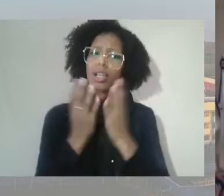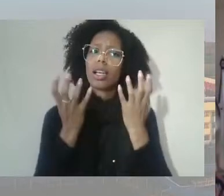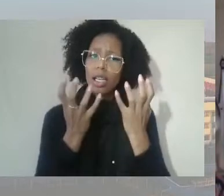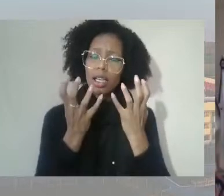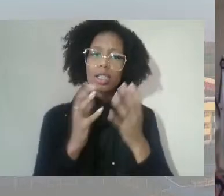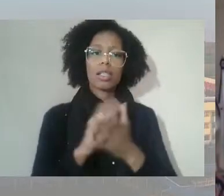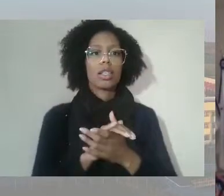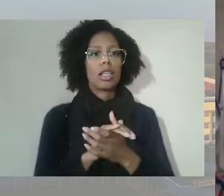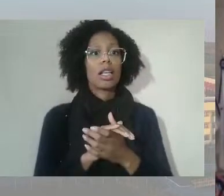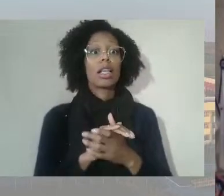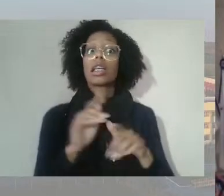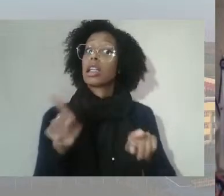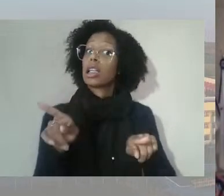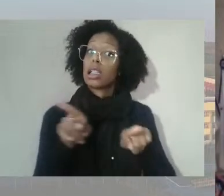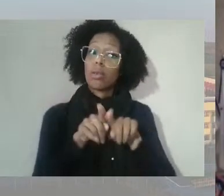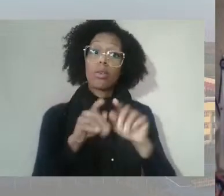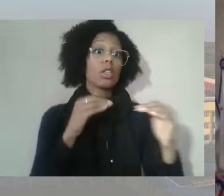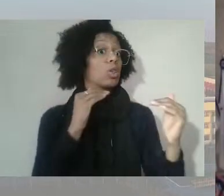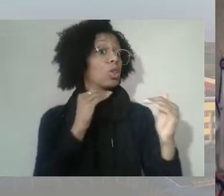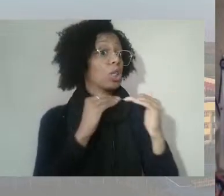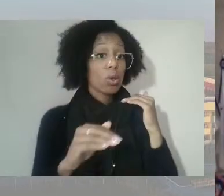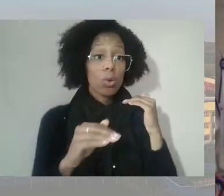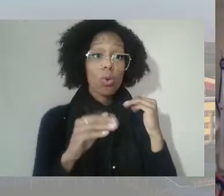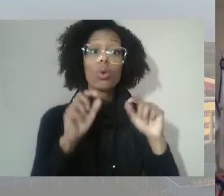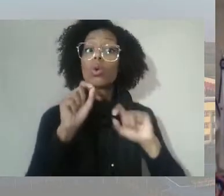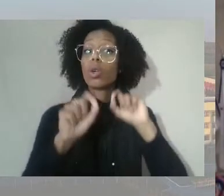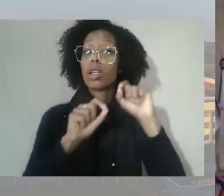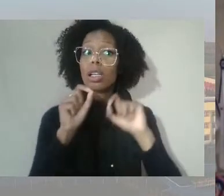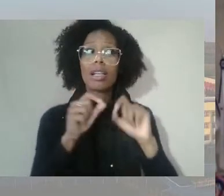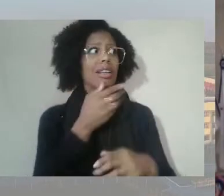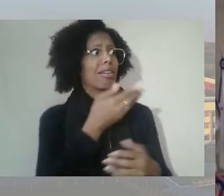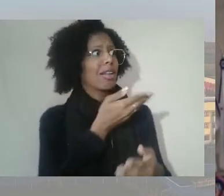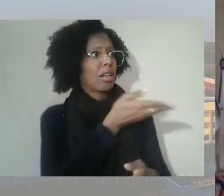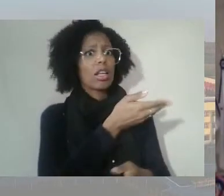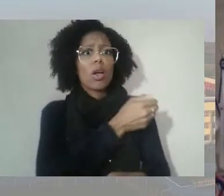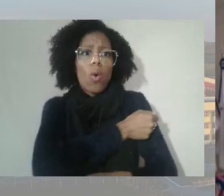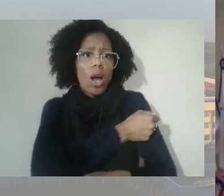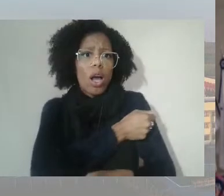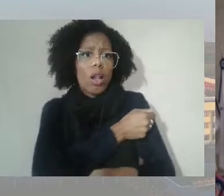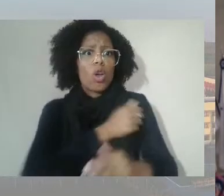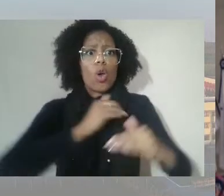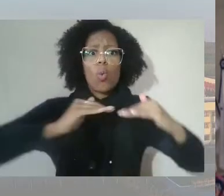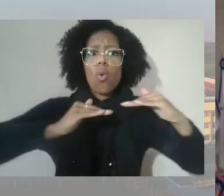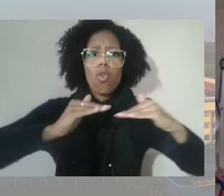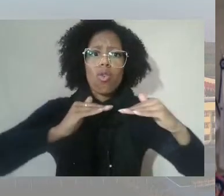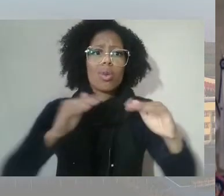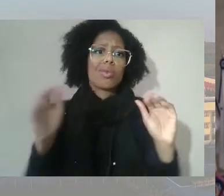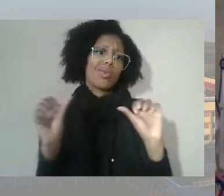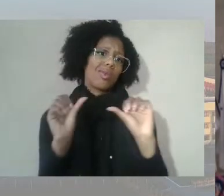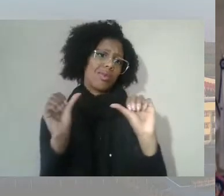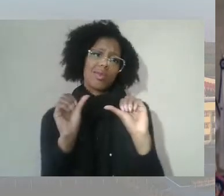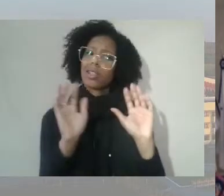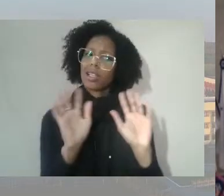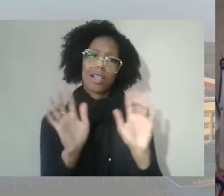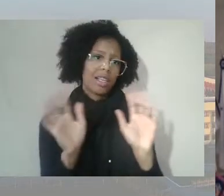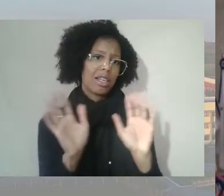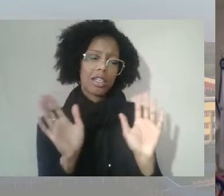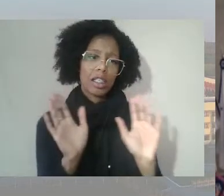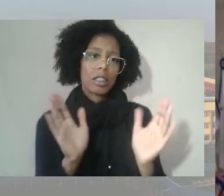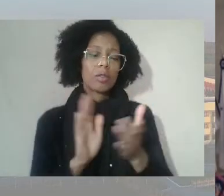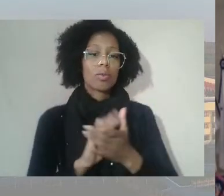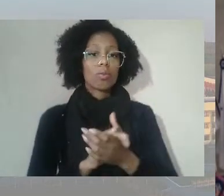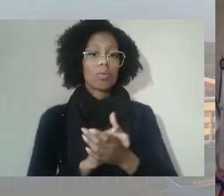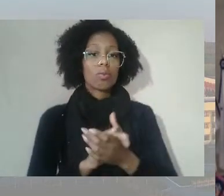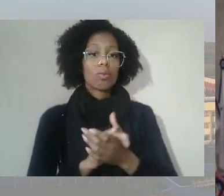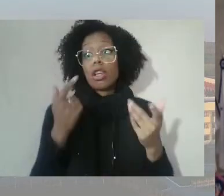não se concorda com o teor criminalizante dado ao movimento dos alunos. Foi o único espaço